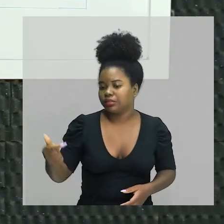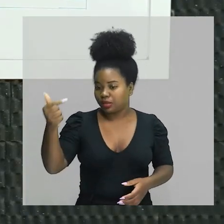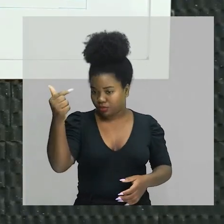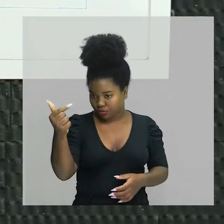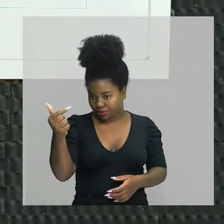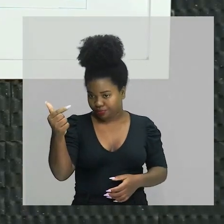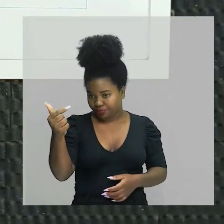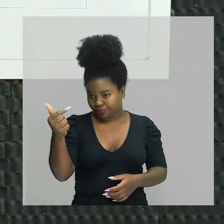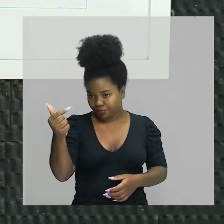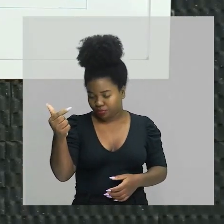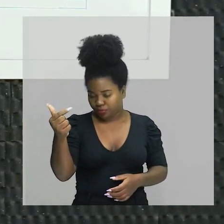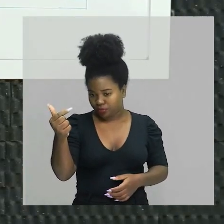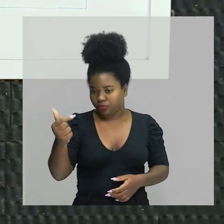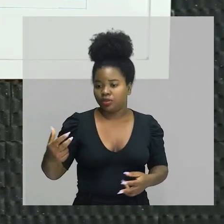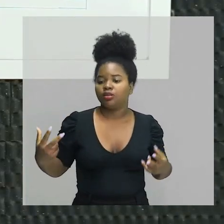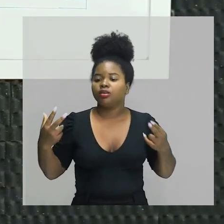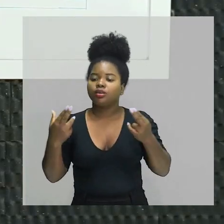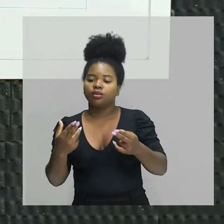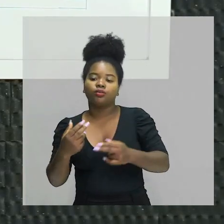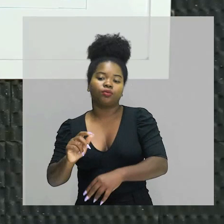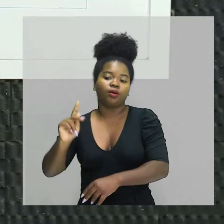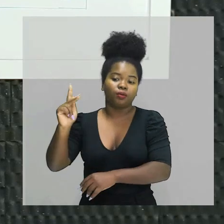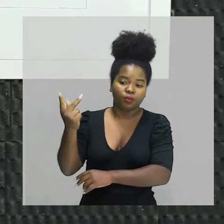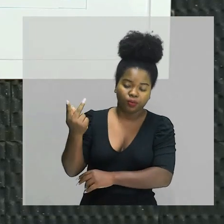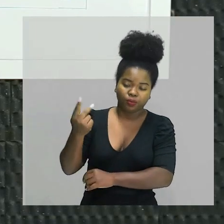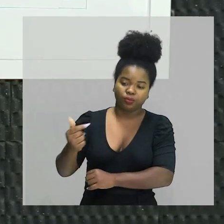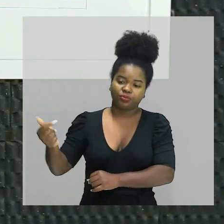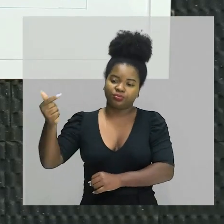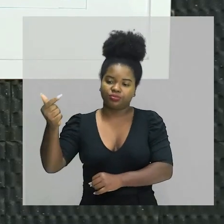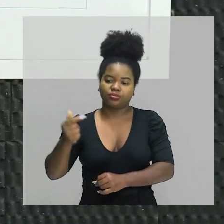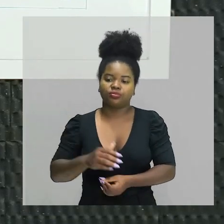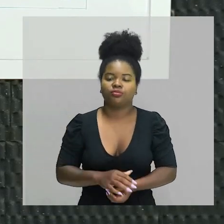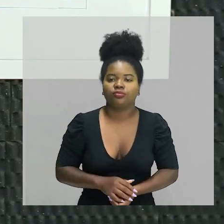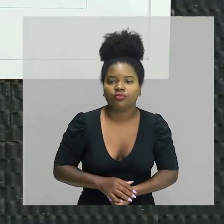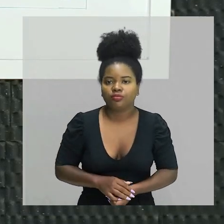que é a hipotenusa, igual a Hzão ao quadrado,